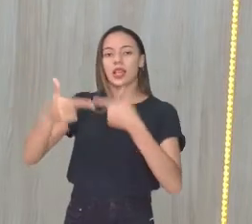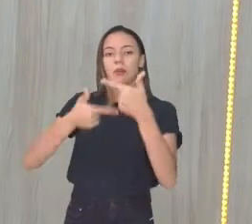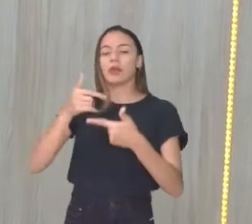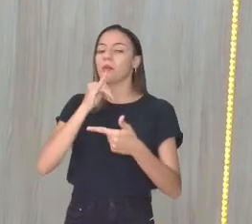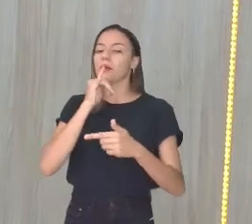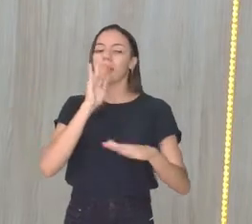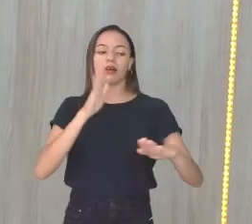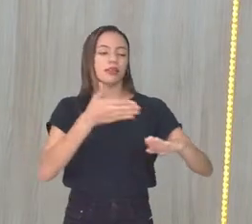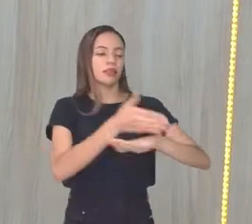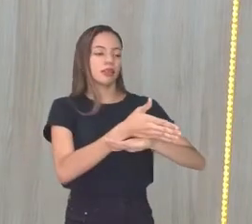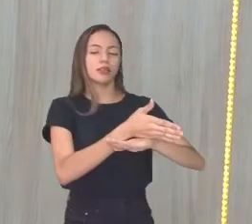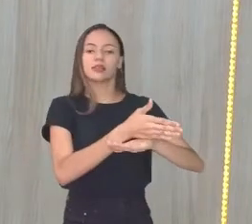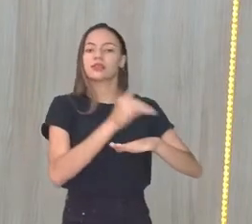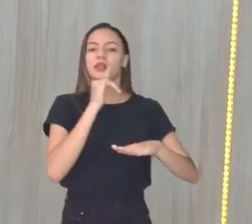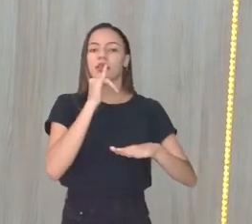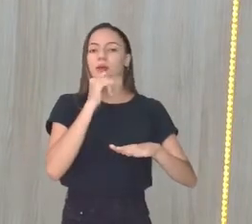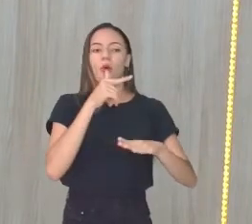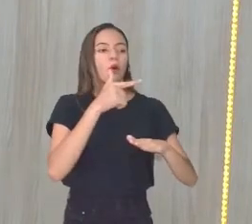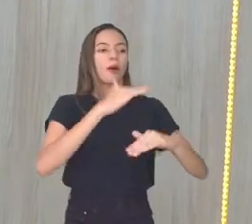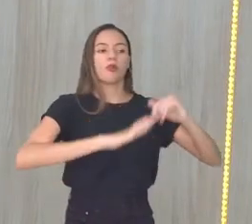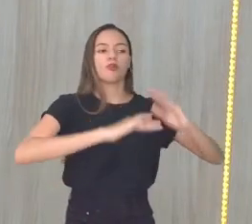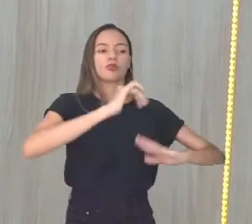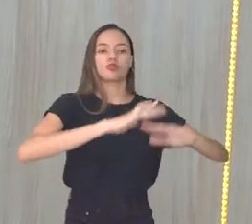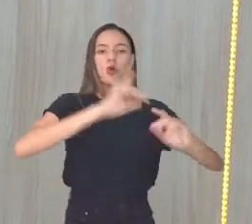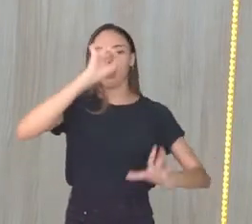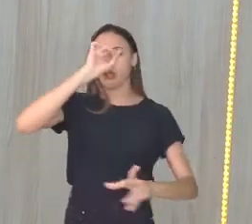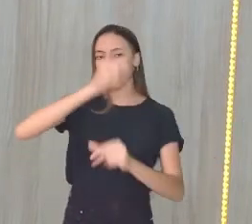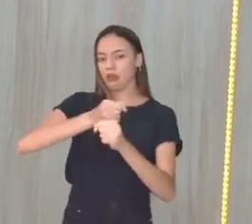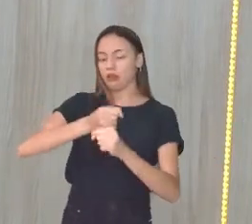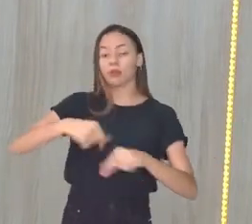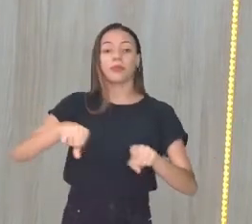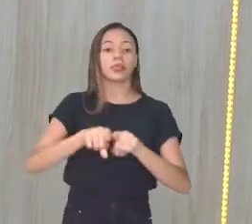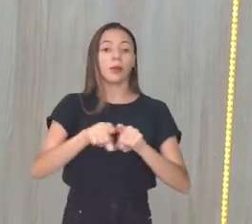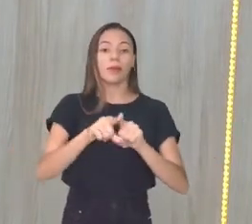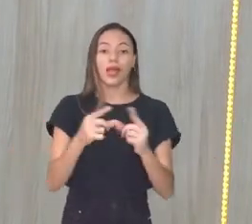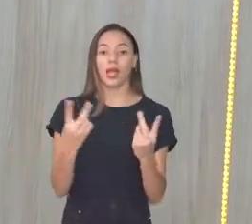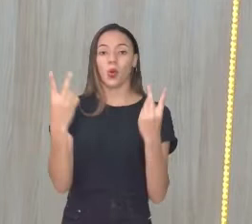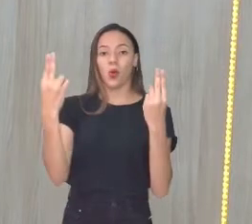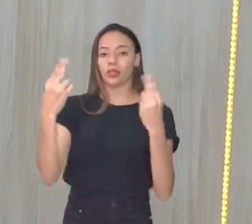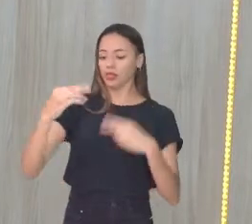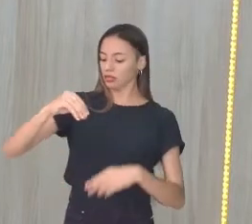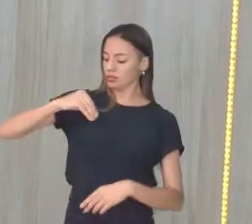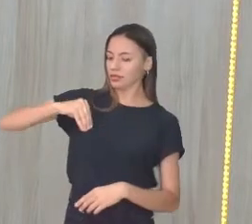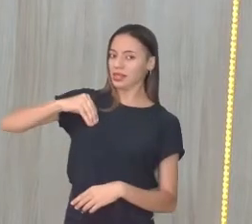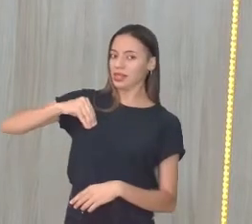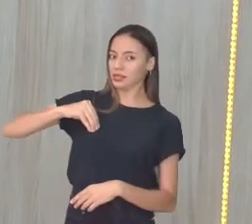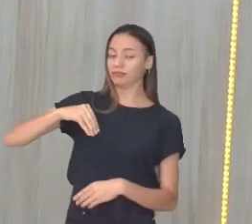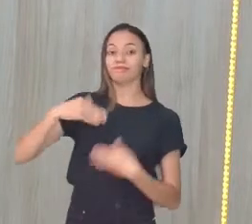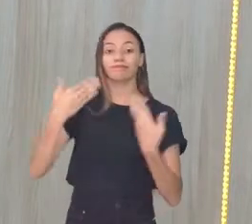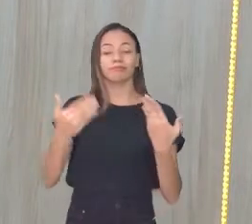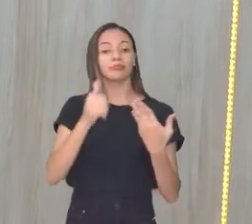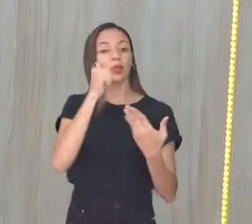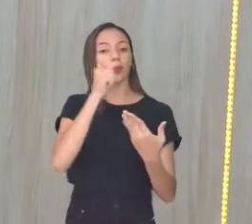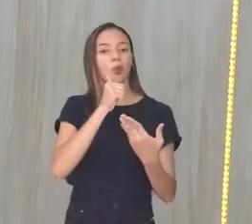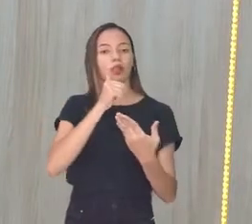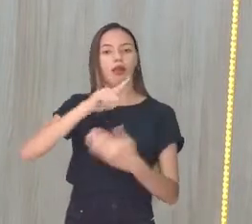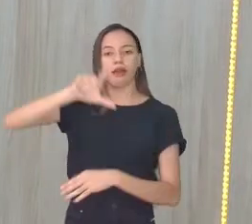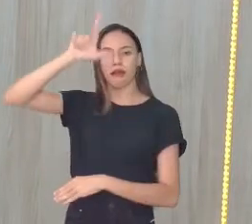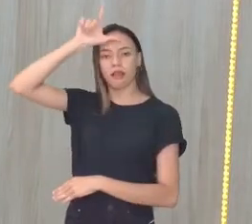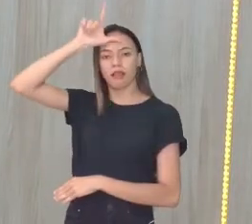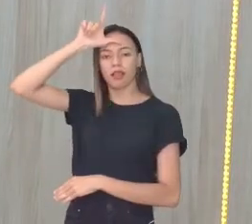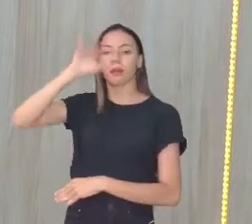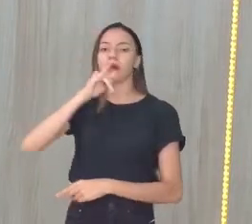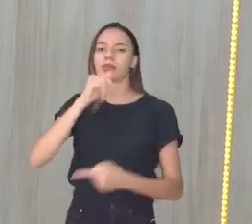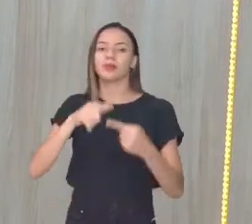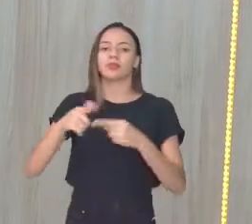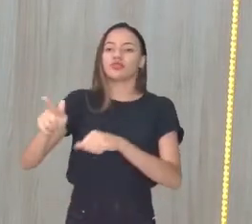exemplo, a cargos de chefia e até igualdade salarial. Ou seja, mulheres no comando, né,